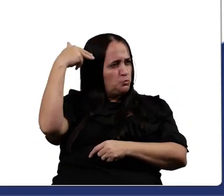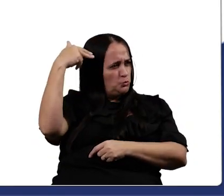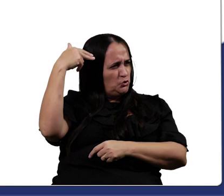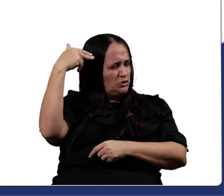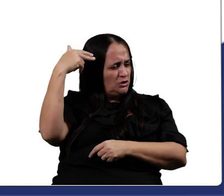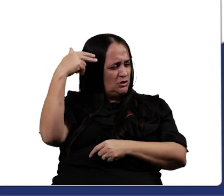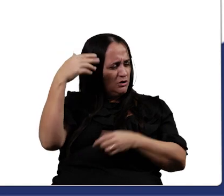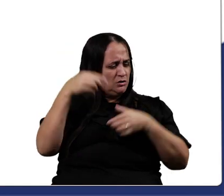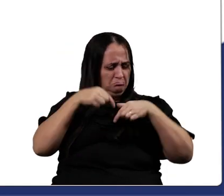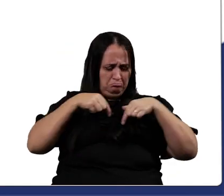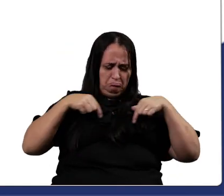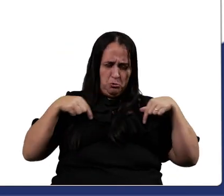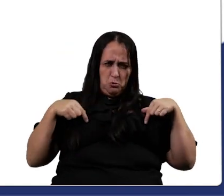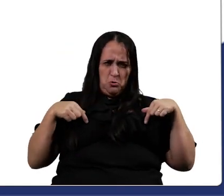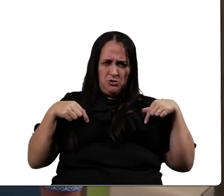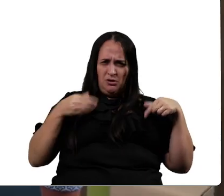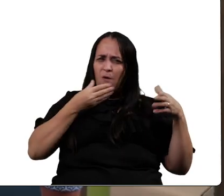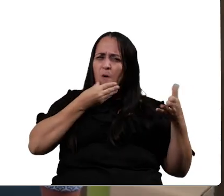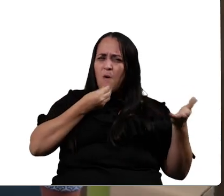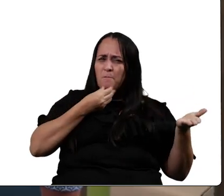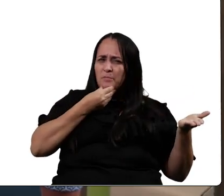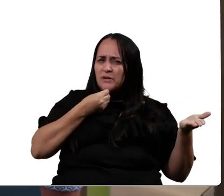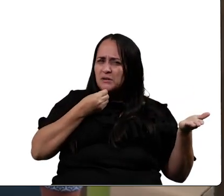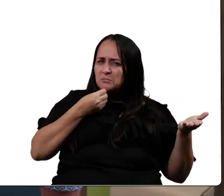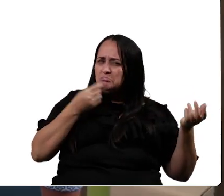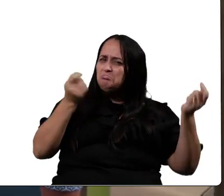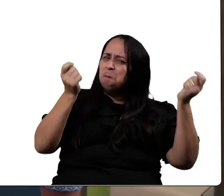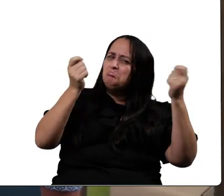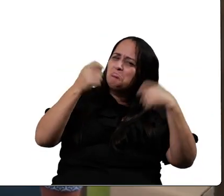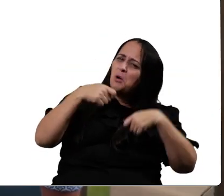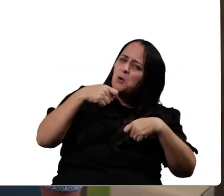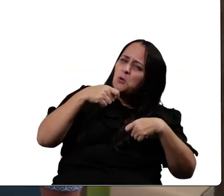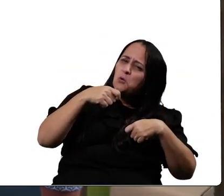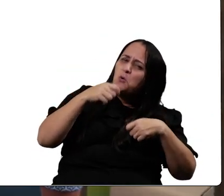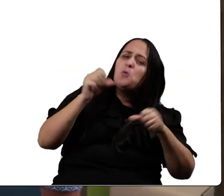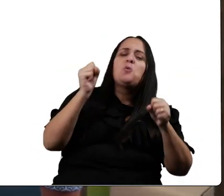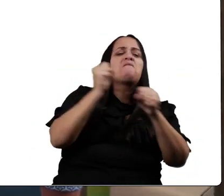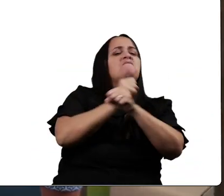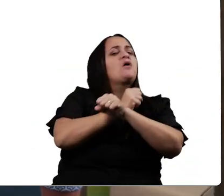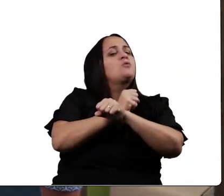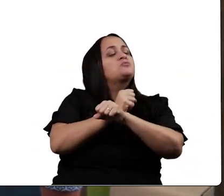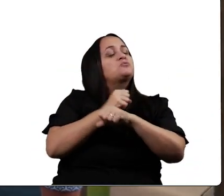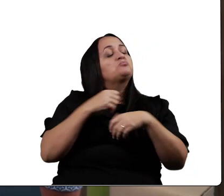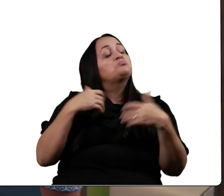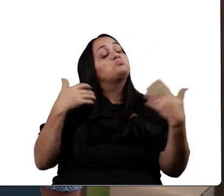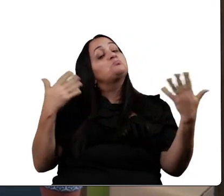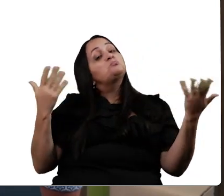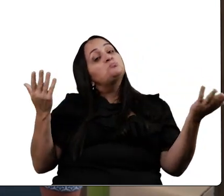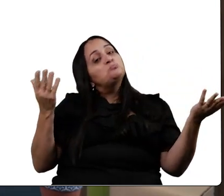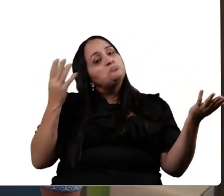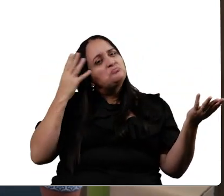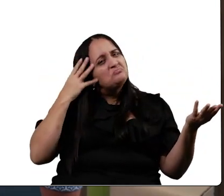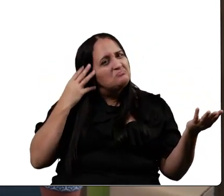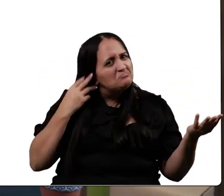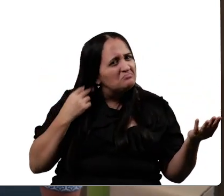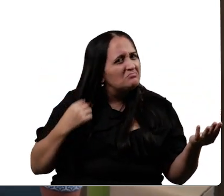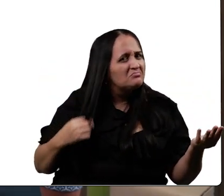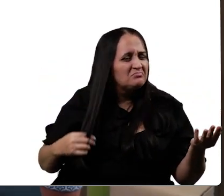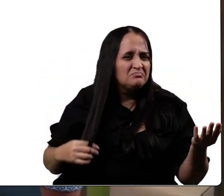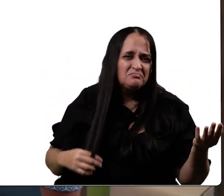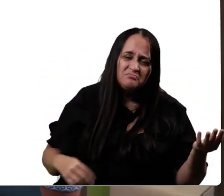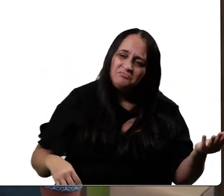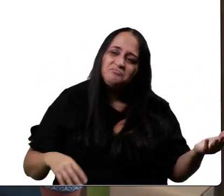jogador flagrado usando sutiã. É algo que é possível de acontecer? Algo que